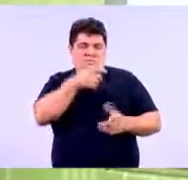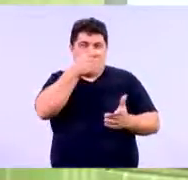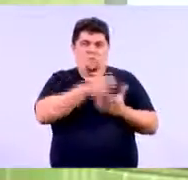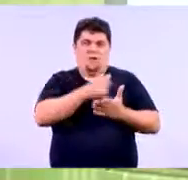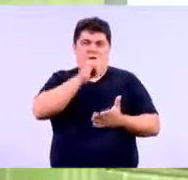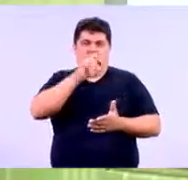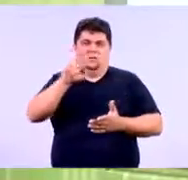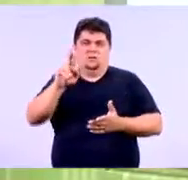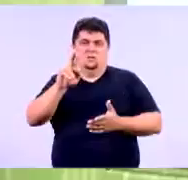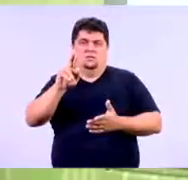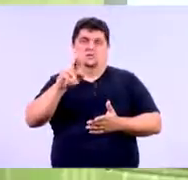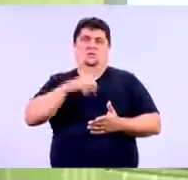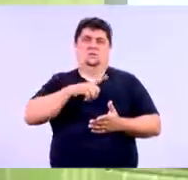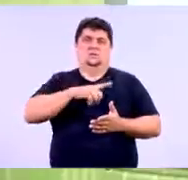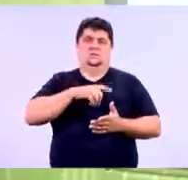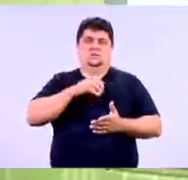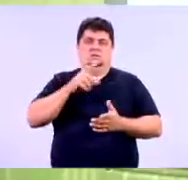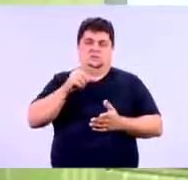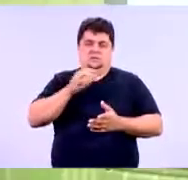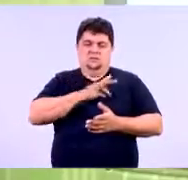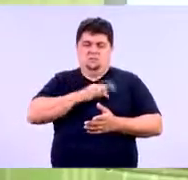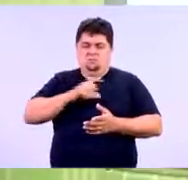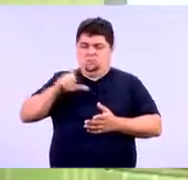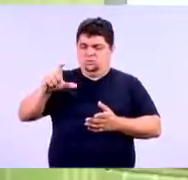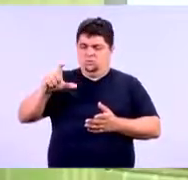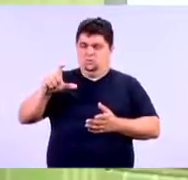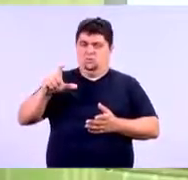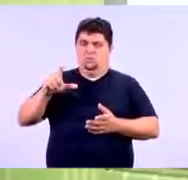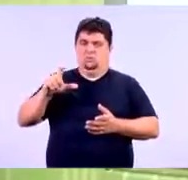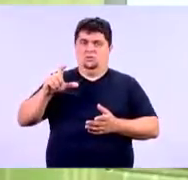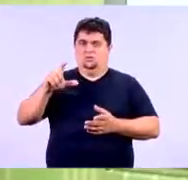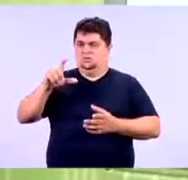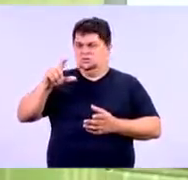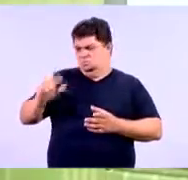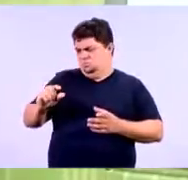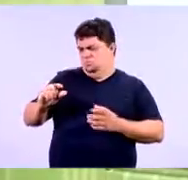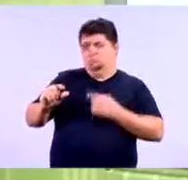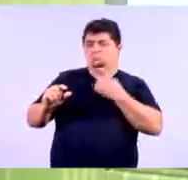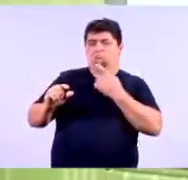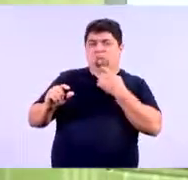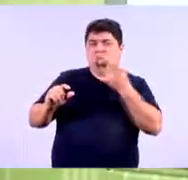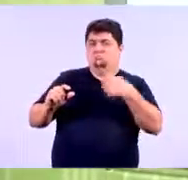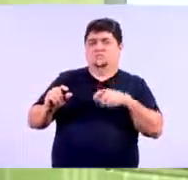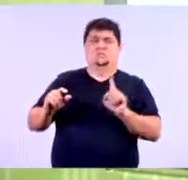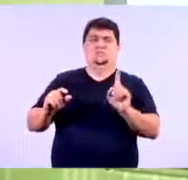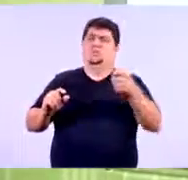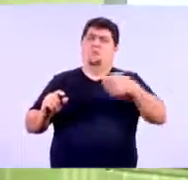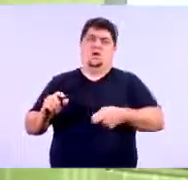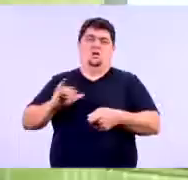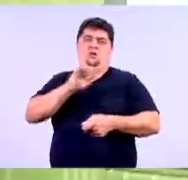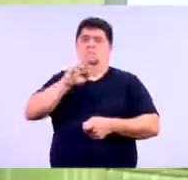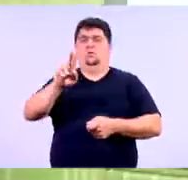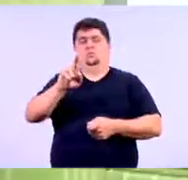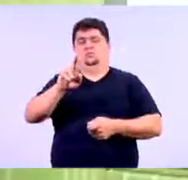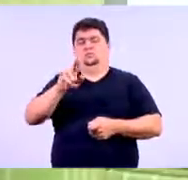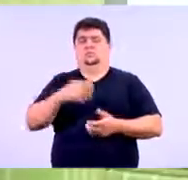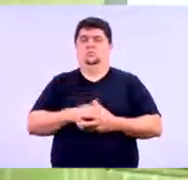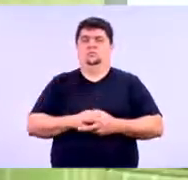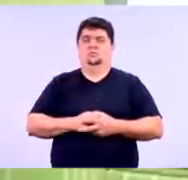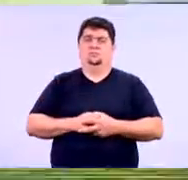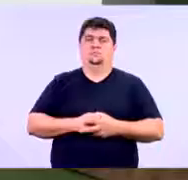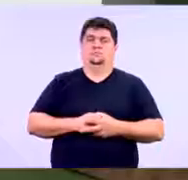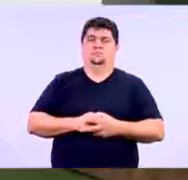ele só vai pagar em cima de um montante que ele recebe. Se ele recebe abaixo daquele valor, não tem por onde ele pagar uma tributação.